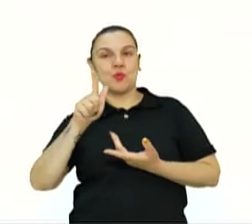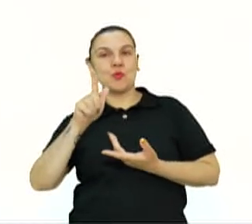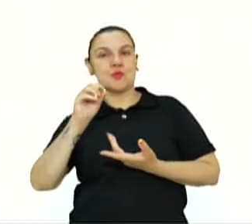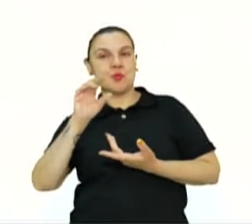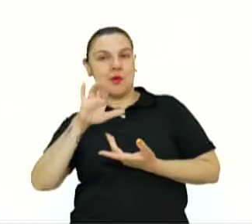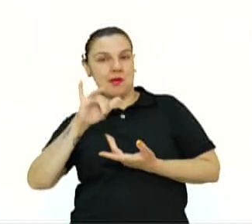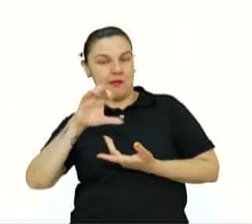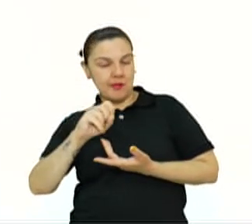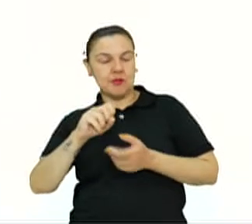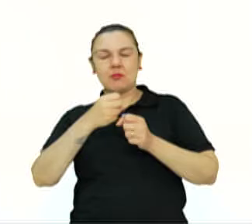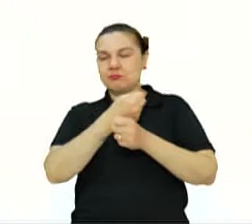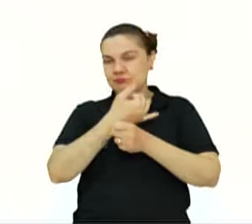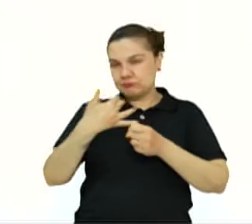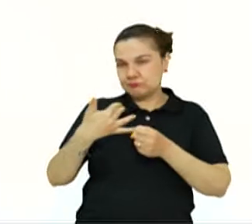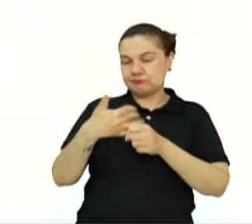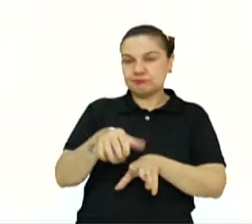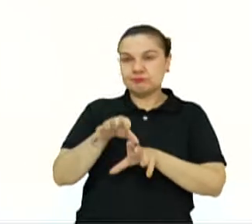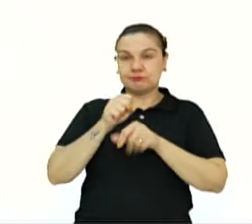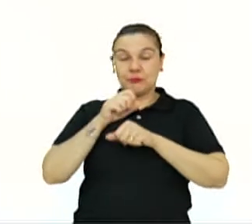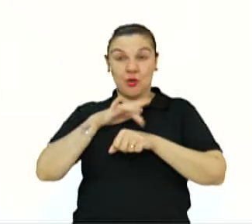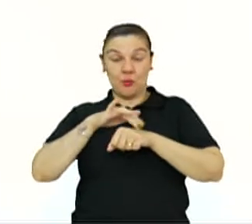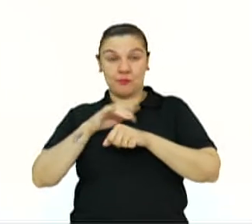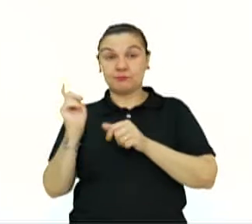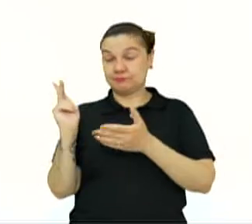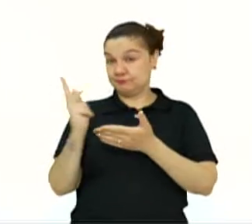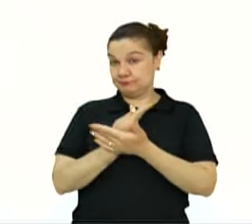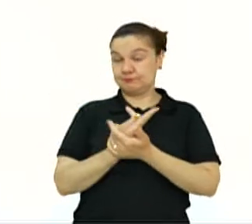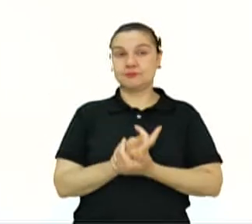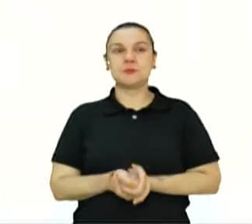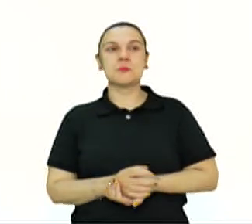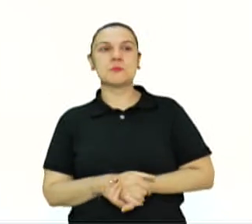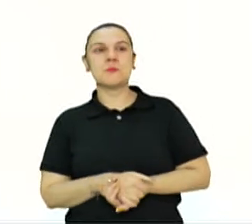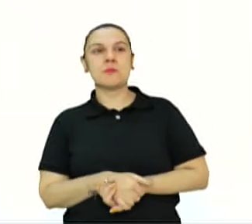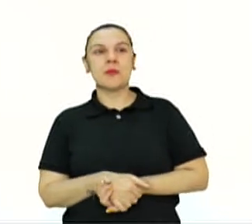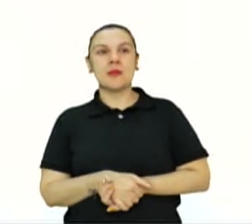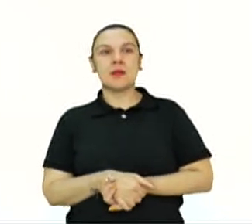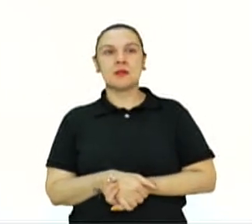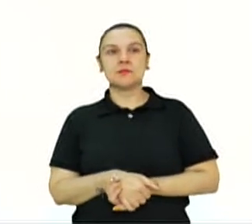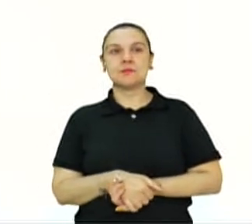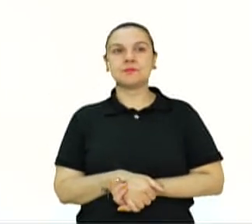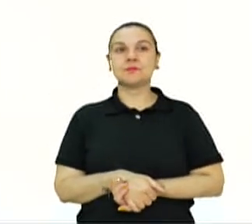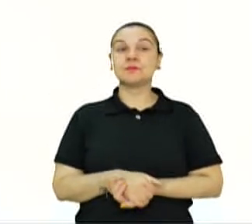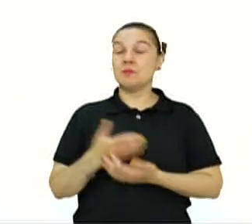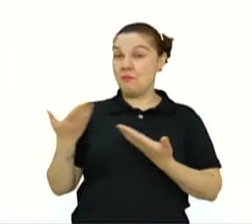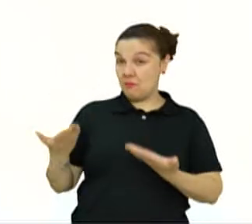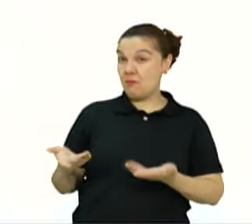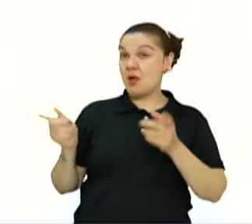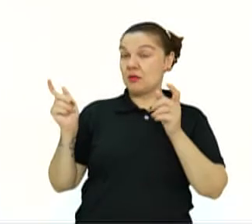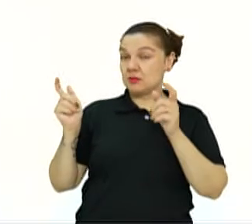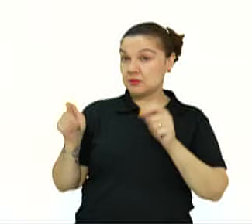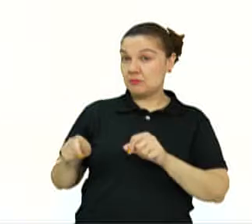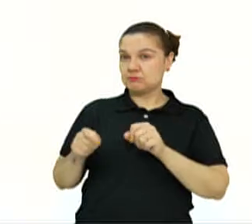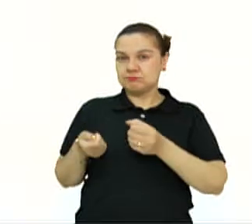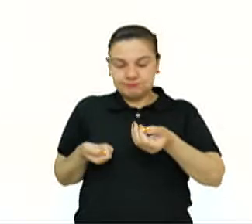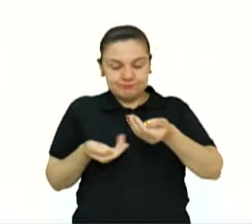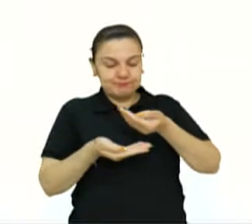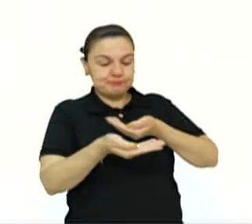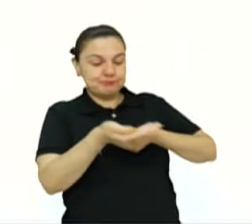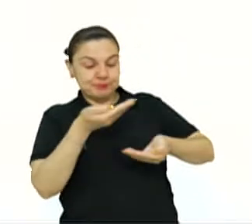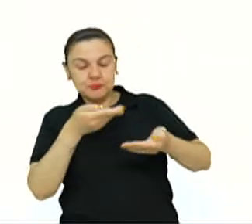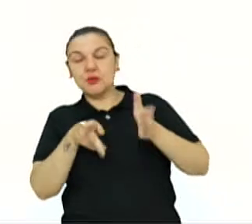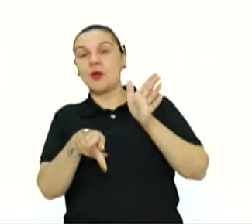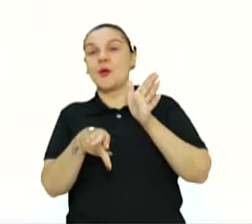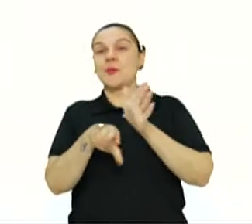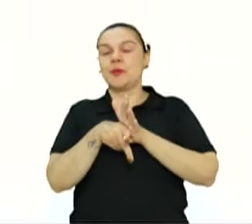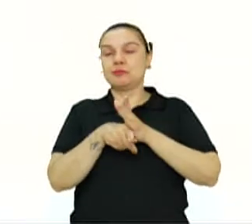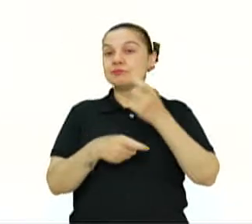agentes patogênicos, né, que a gente viu que causam doenças. Então, vários agentes podem ser transmitidos aí por